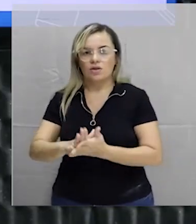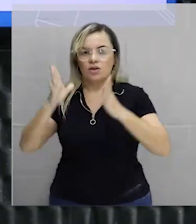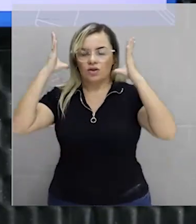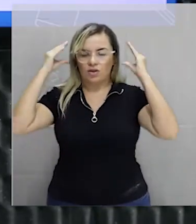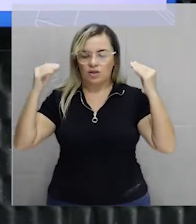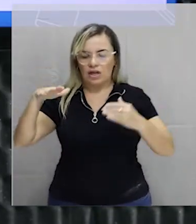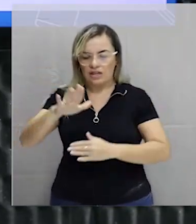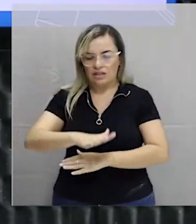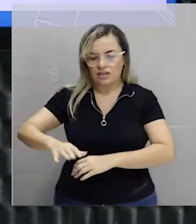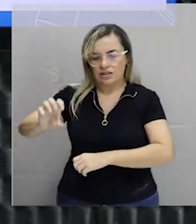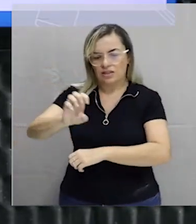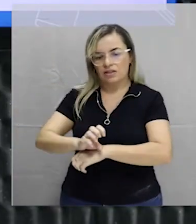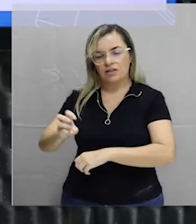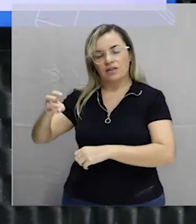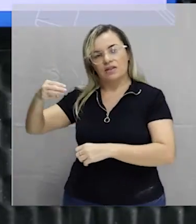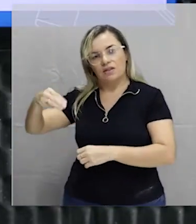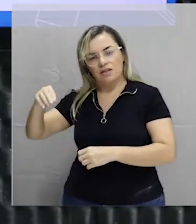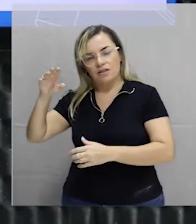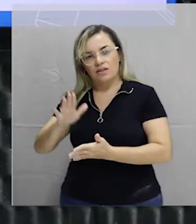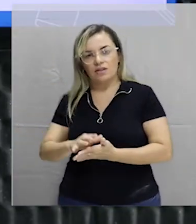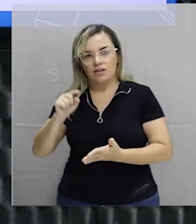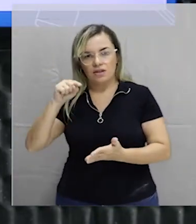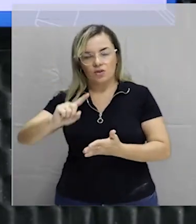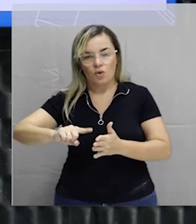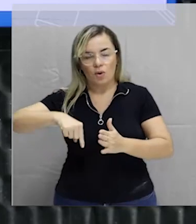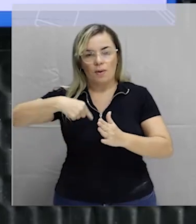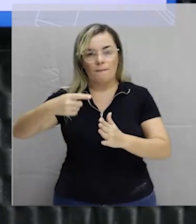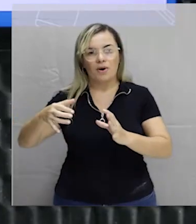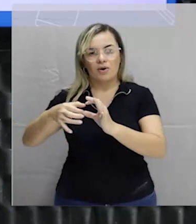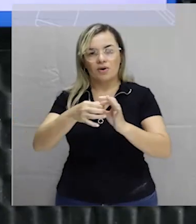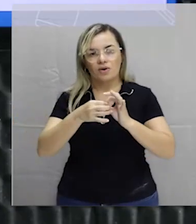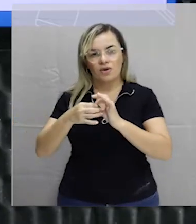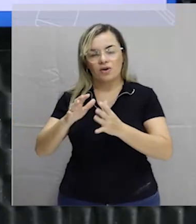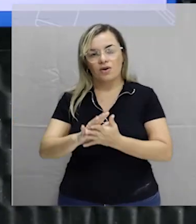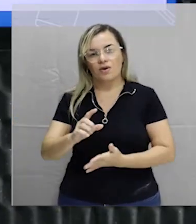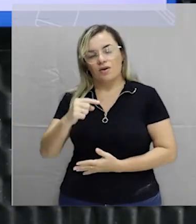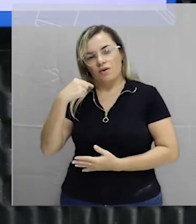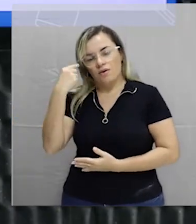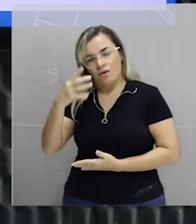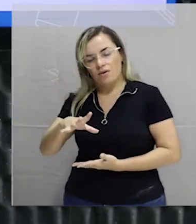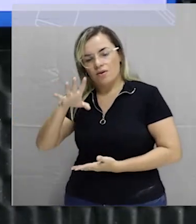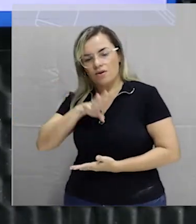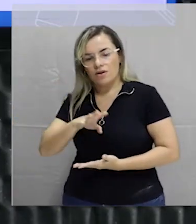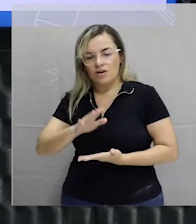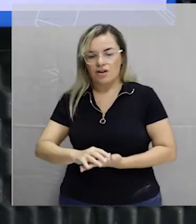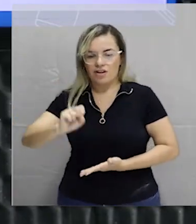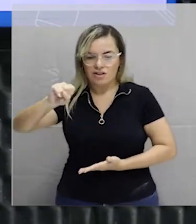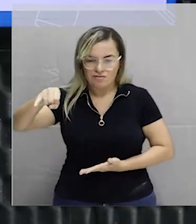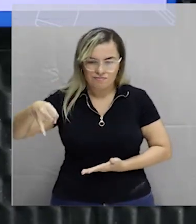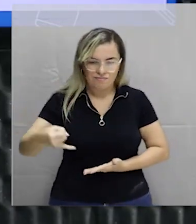Ibérica. Inclusive, eles aproveitam a desorganização de Portugal, por